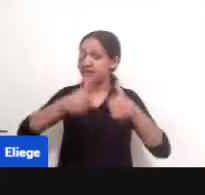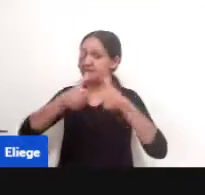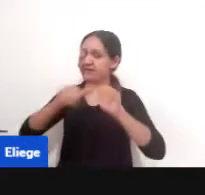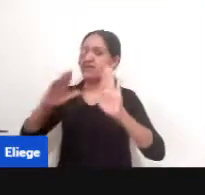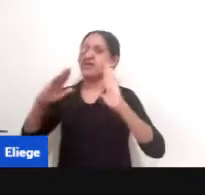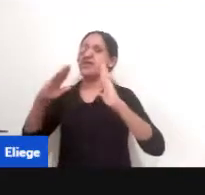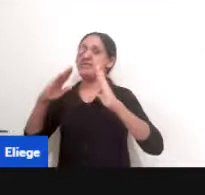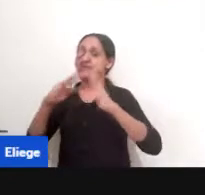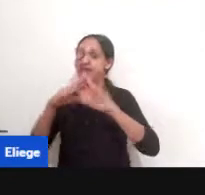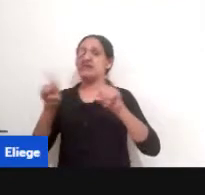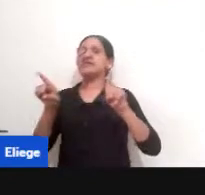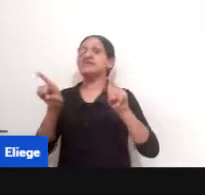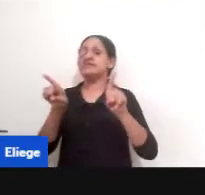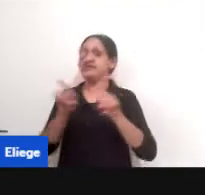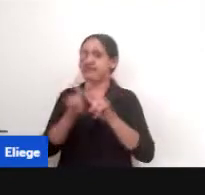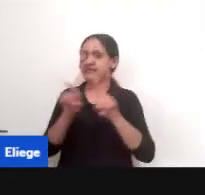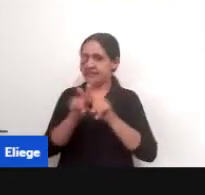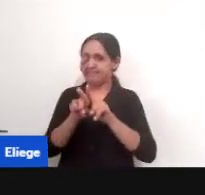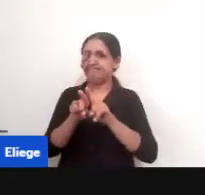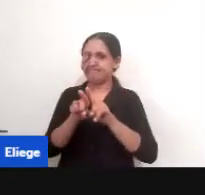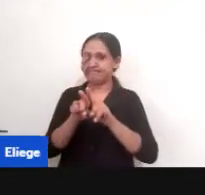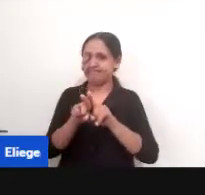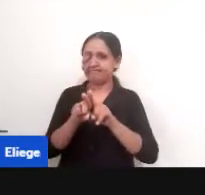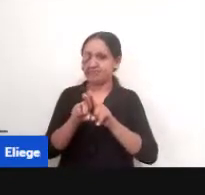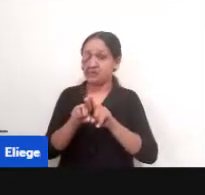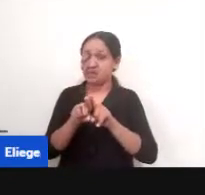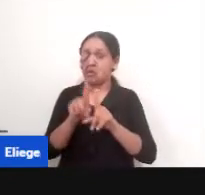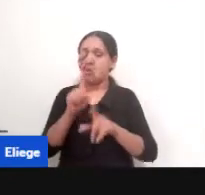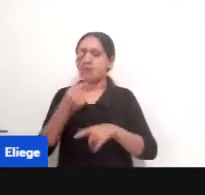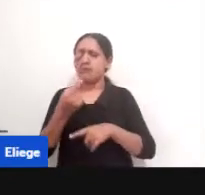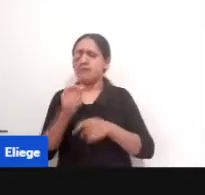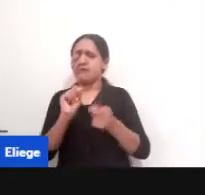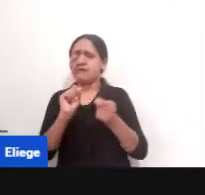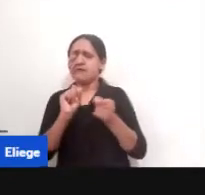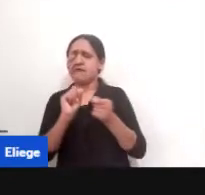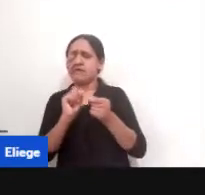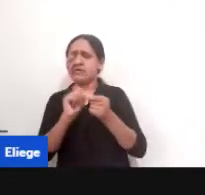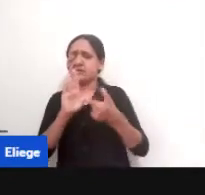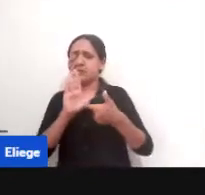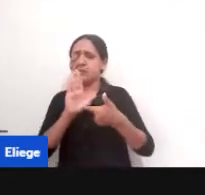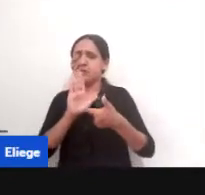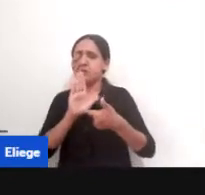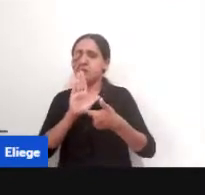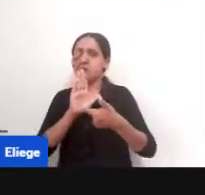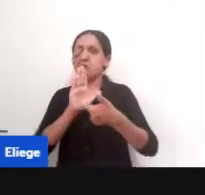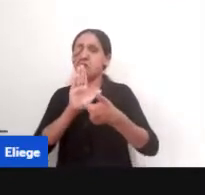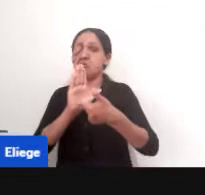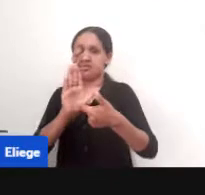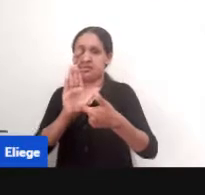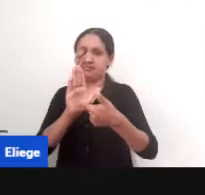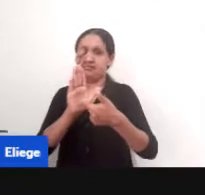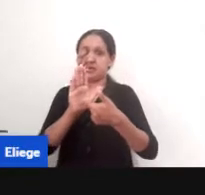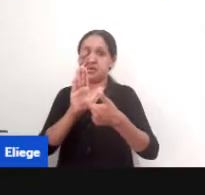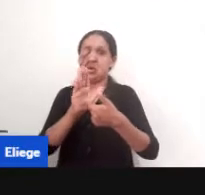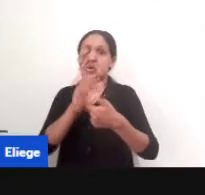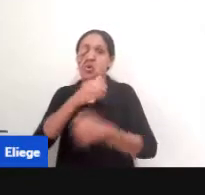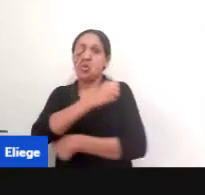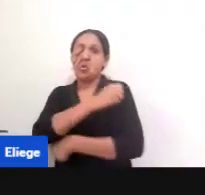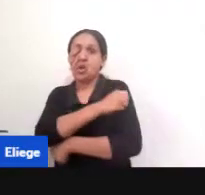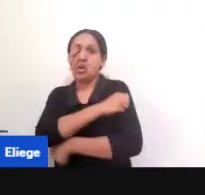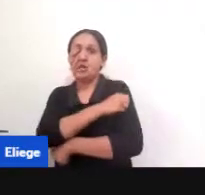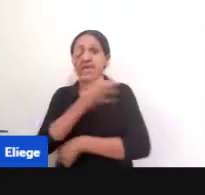Então, eu vou fazer o quê? Um exemplo para esse aluno. Então, no final da aula, eu posso falar assim, pessoal,